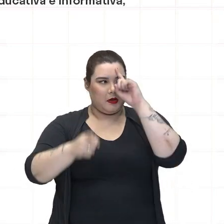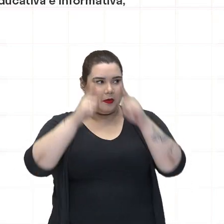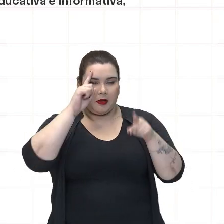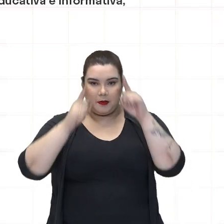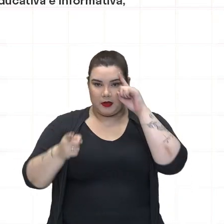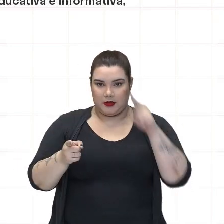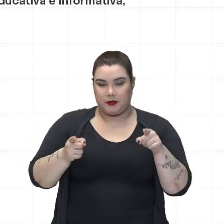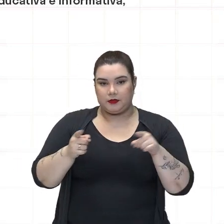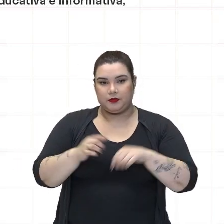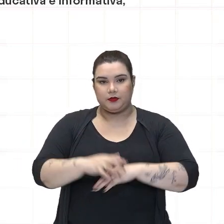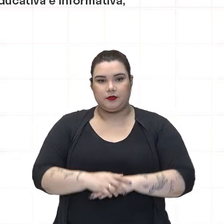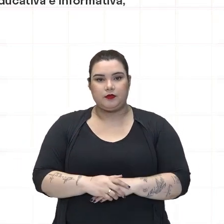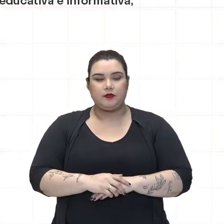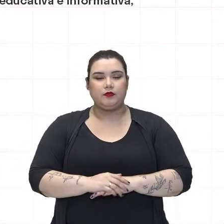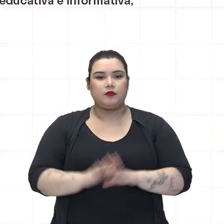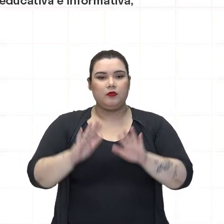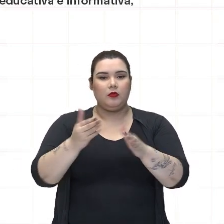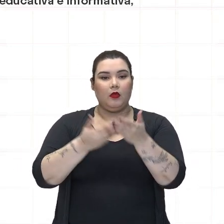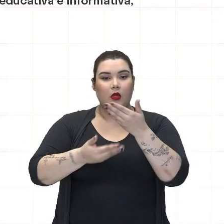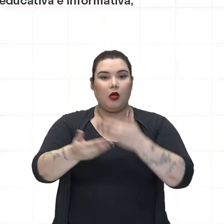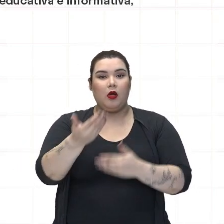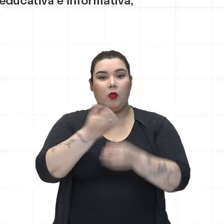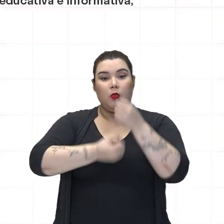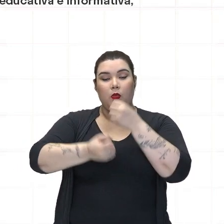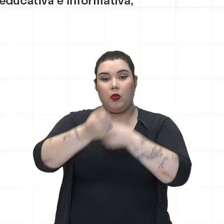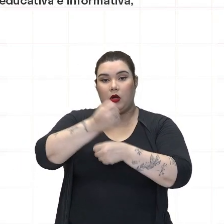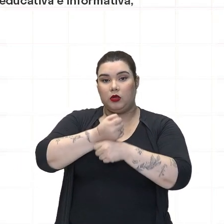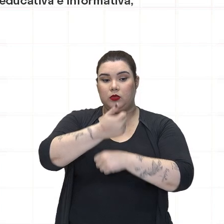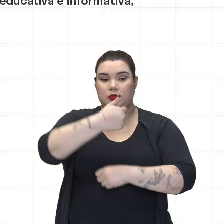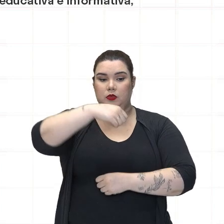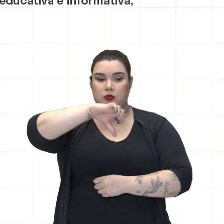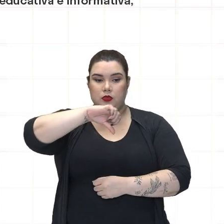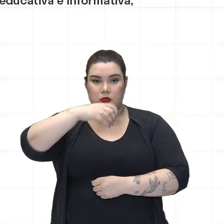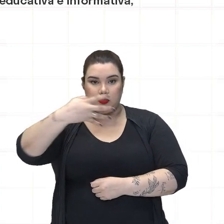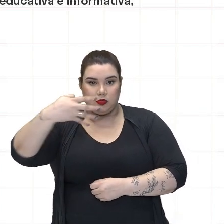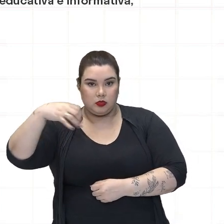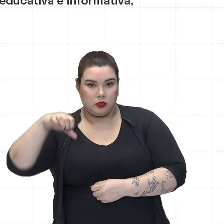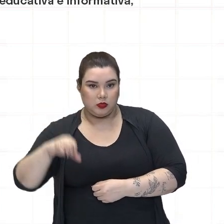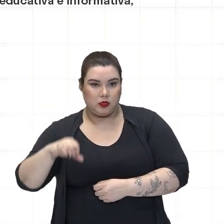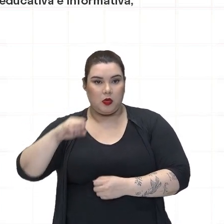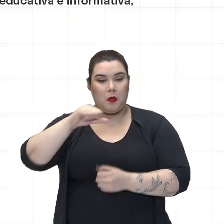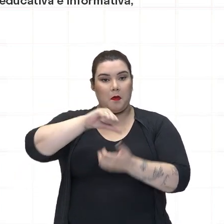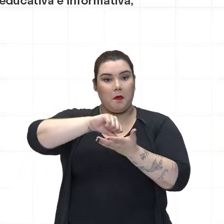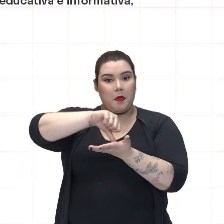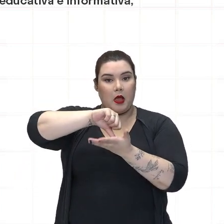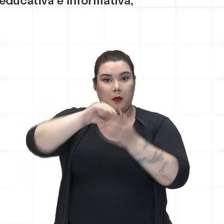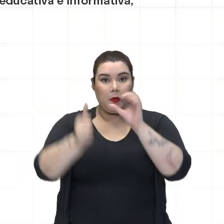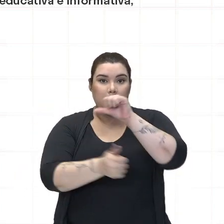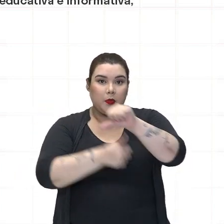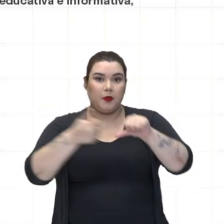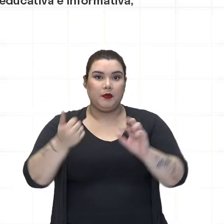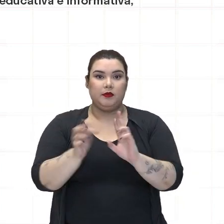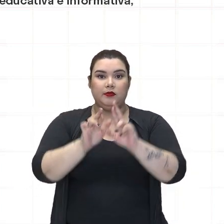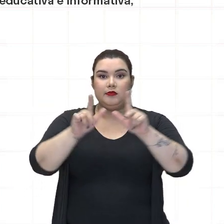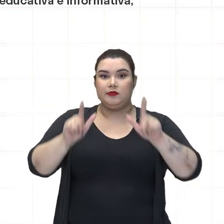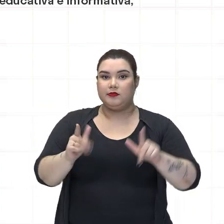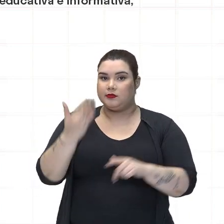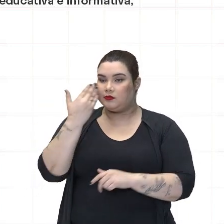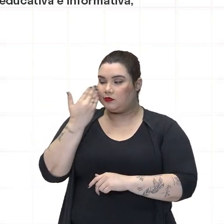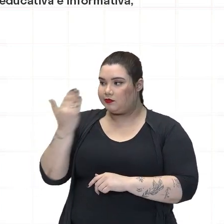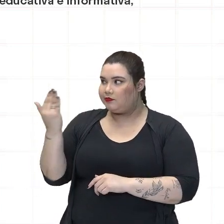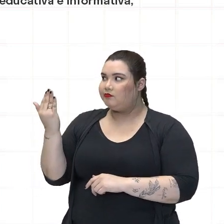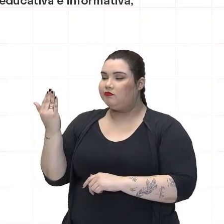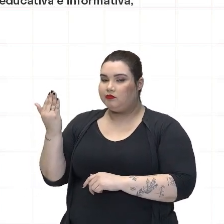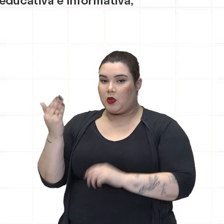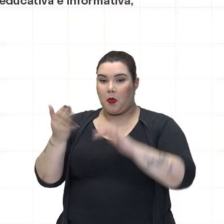em 1949, na próxima tela, o mapa, a configuração do mapa já é diferente. Né? A gente já vê ali que o